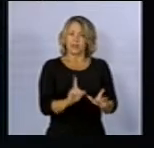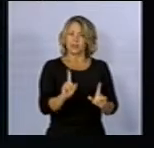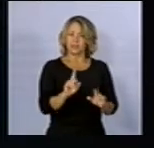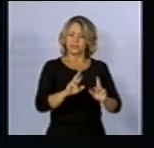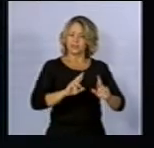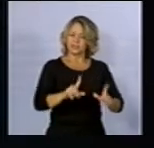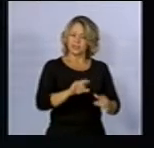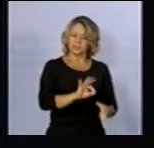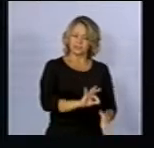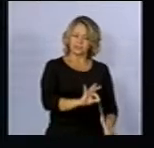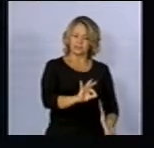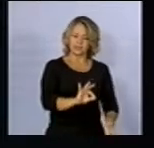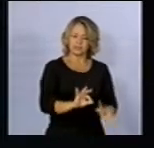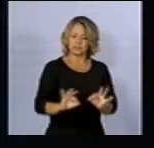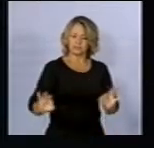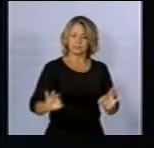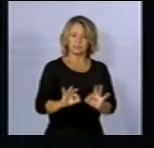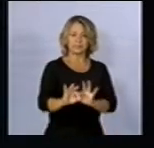medida feita